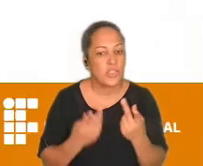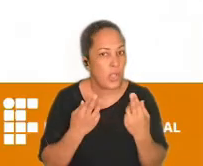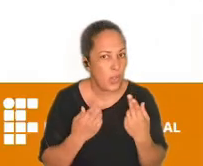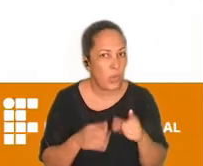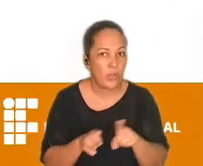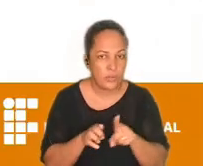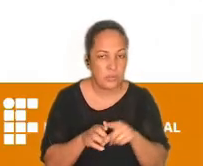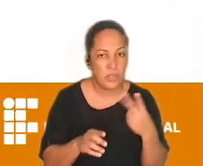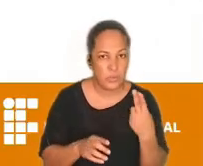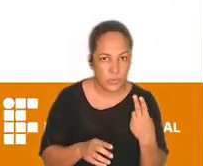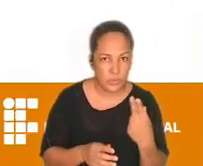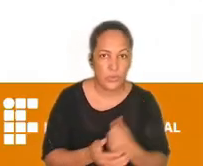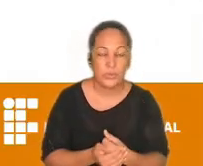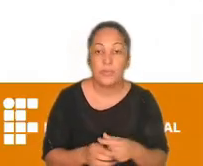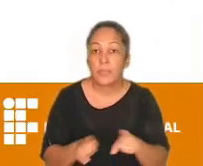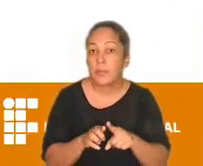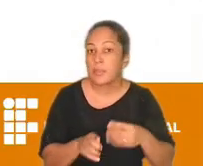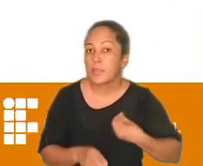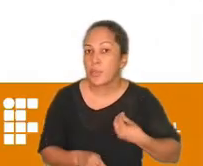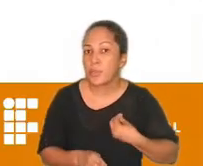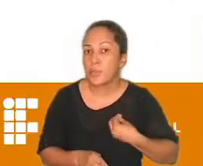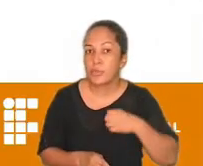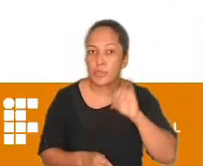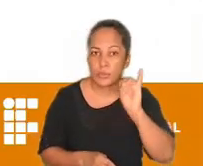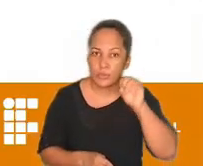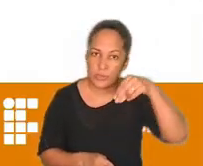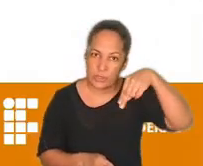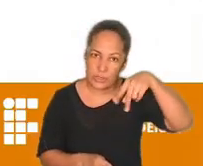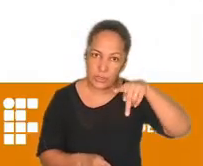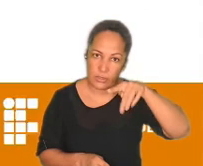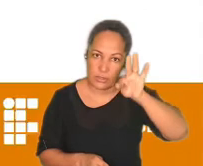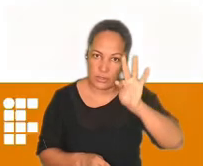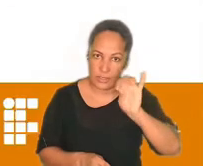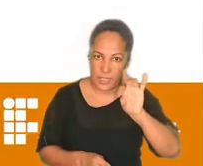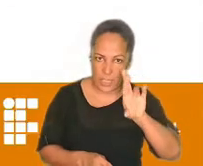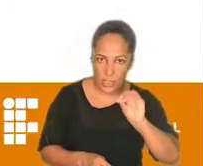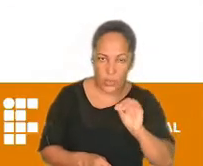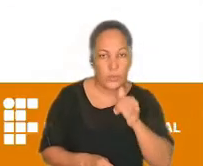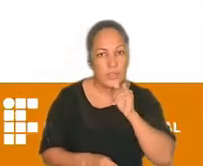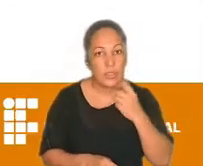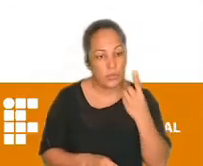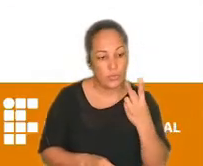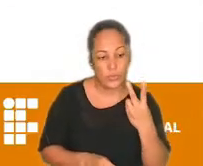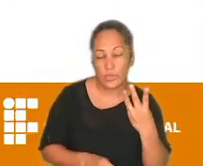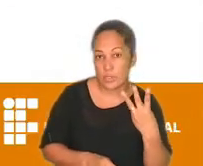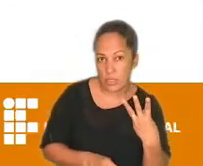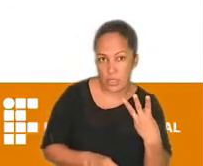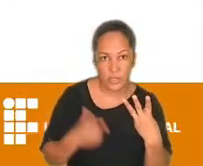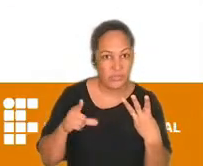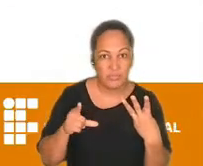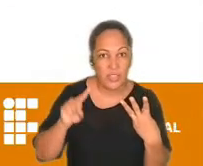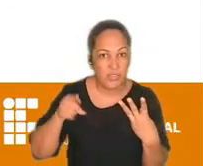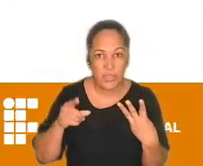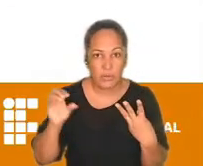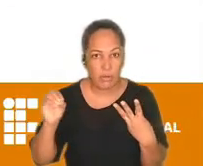aqui o número inteiro, que quando é um número inteiro, tipo 1 ou 2 ou 3, que não tenha casa decimal depois da vírgula,